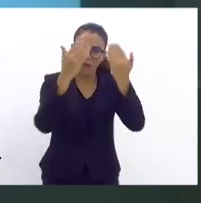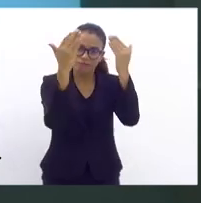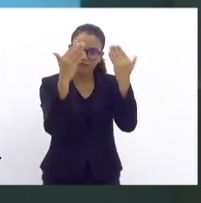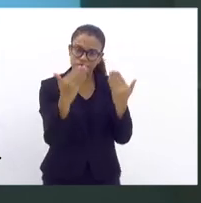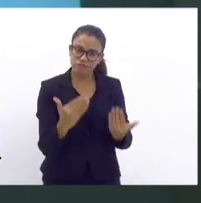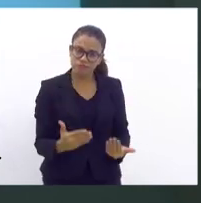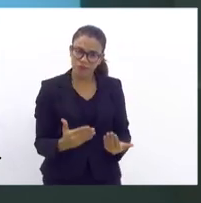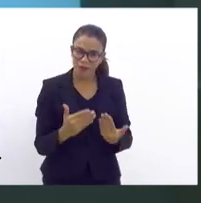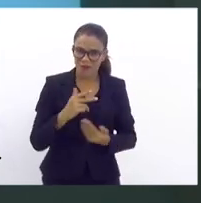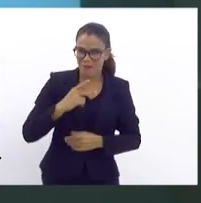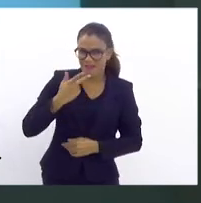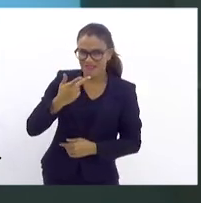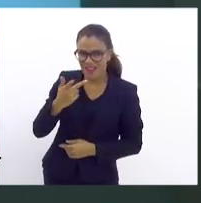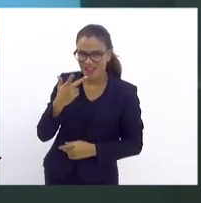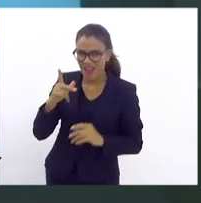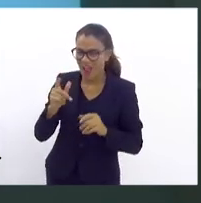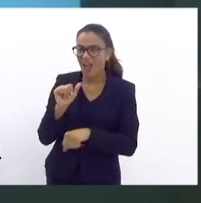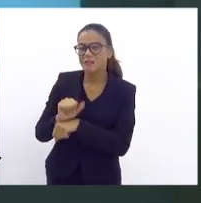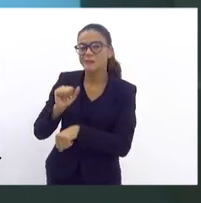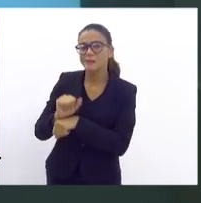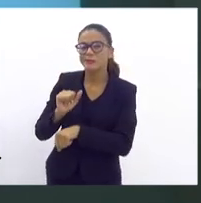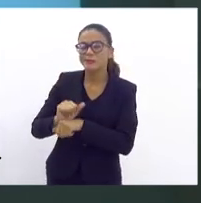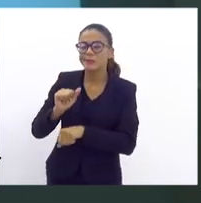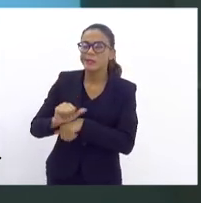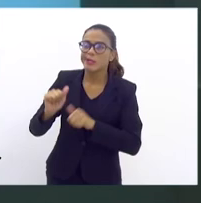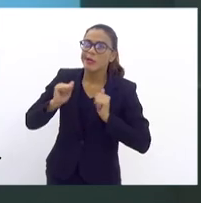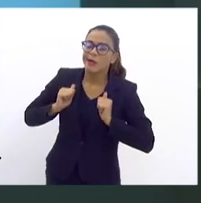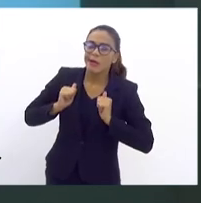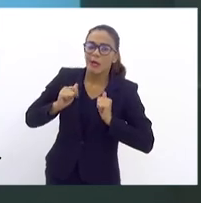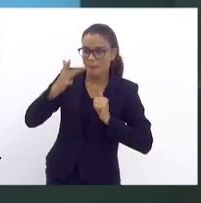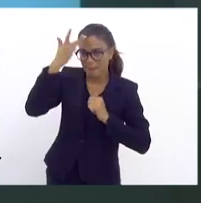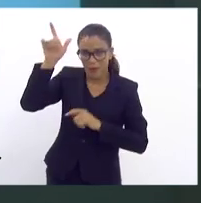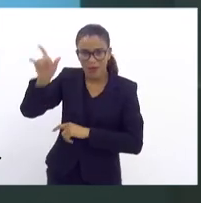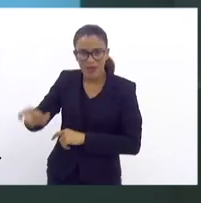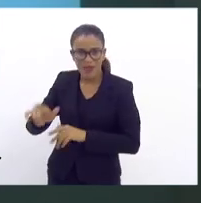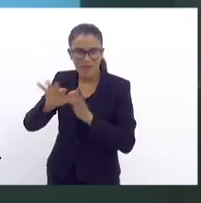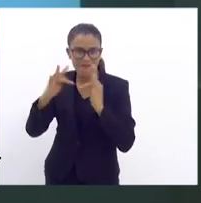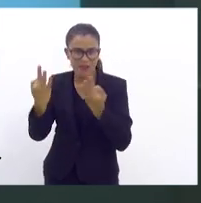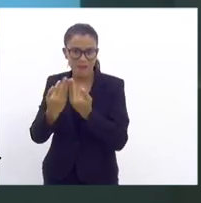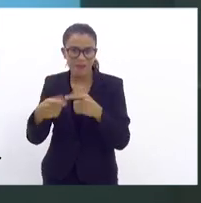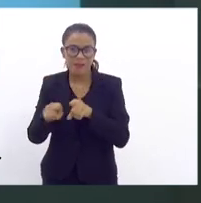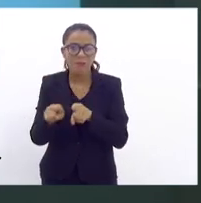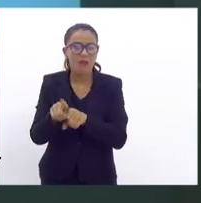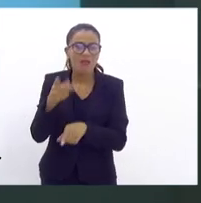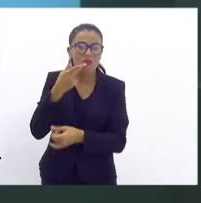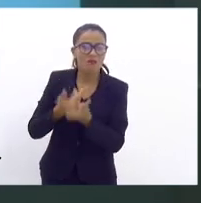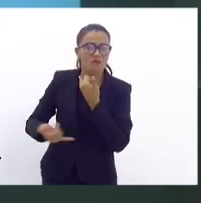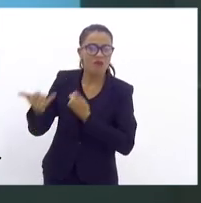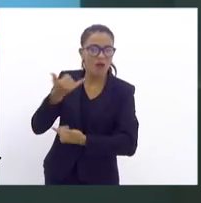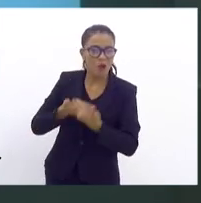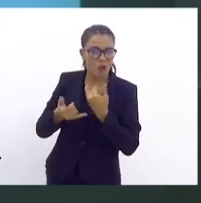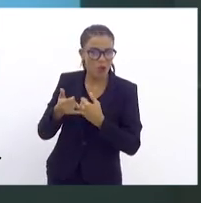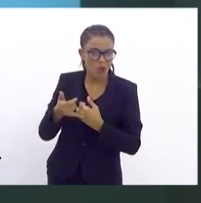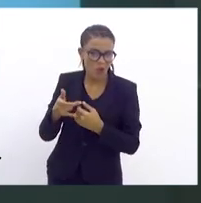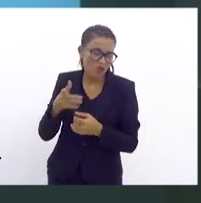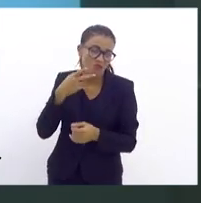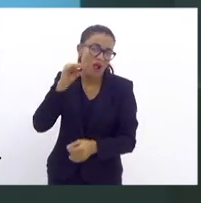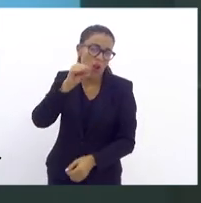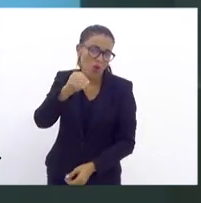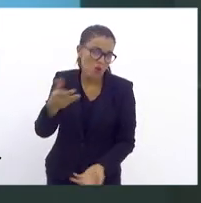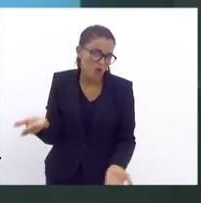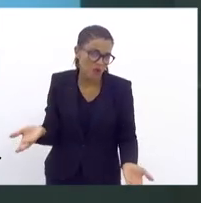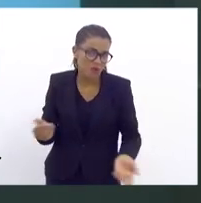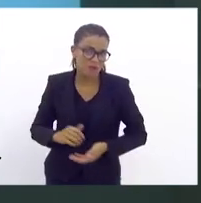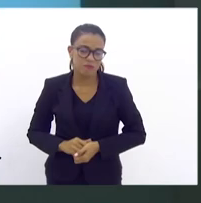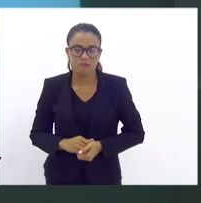mas não podemos ficar aguardando porque o Fulano também da minha família também não falou tá bom pode passar por